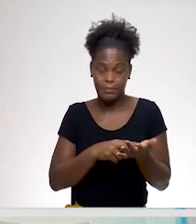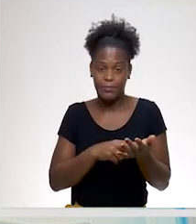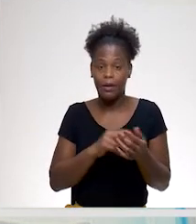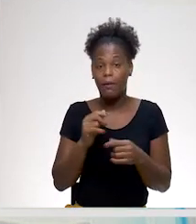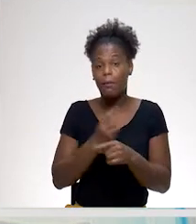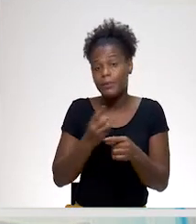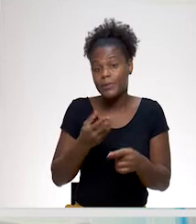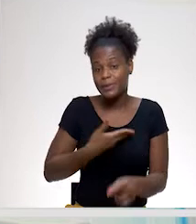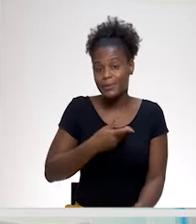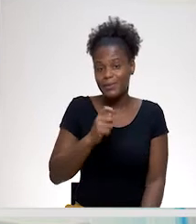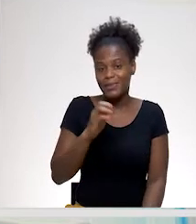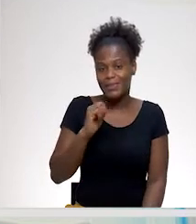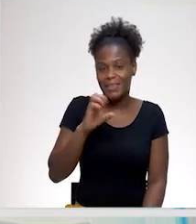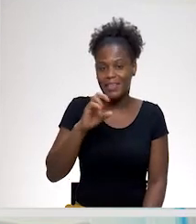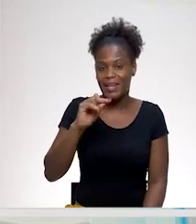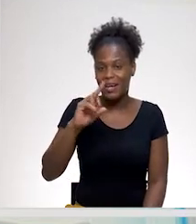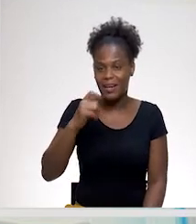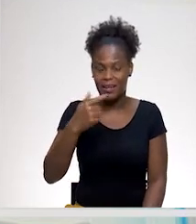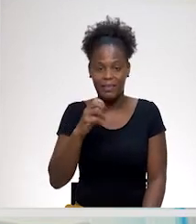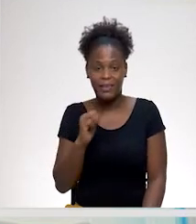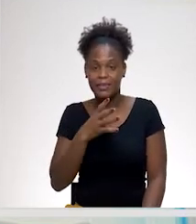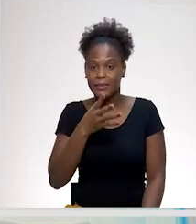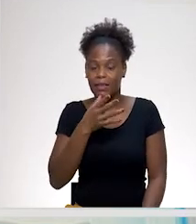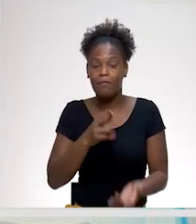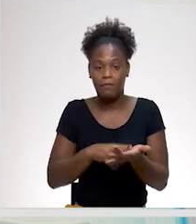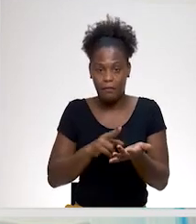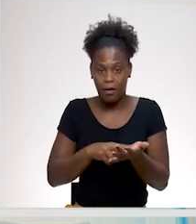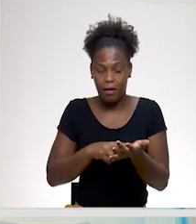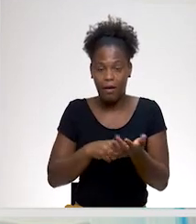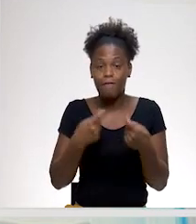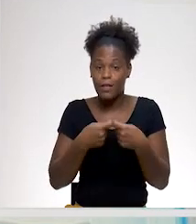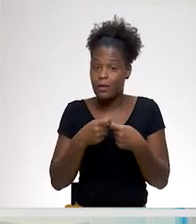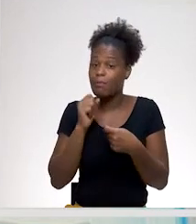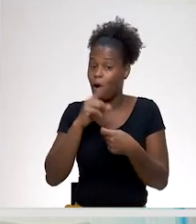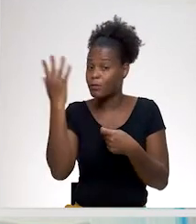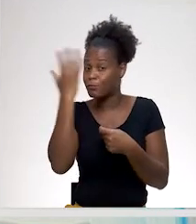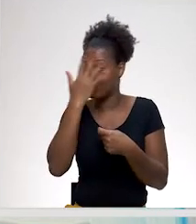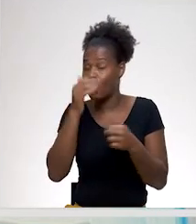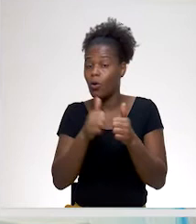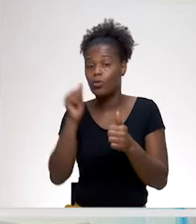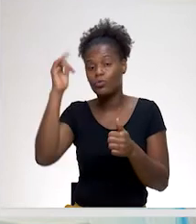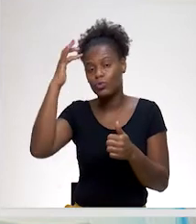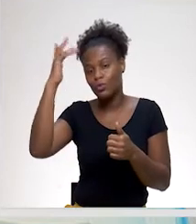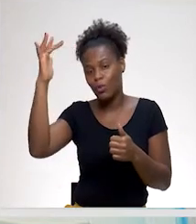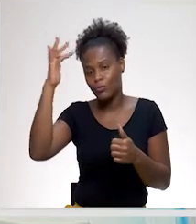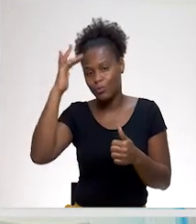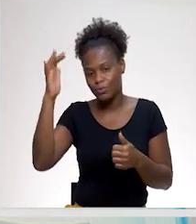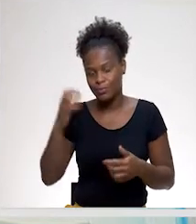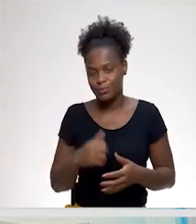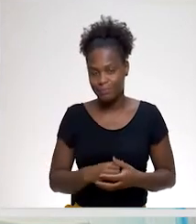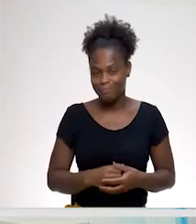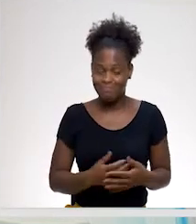realidade. Daí Descartes então diz que a realidade física pode ser confundida com o